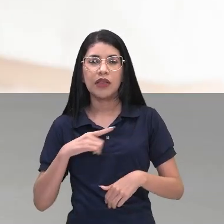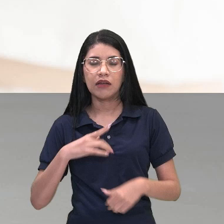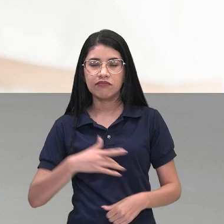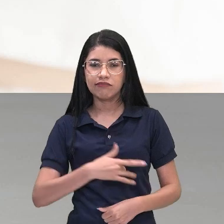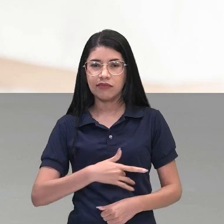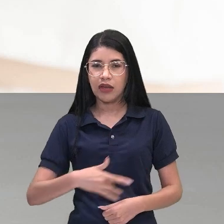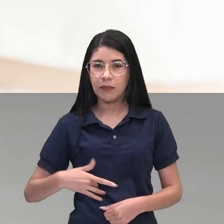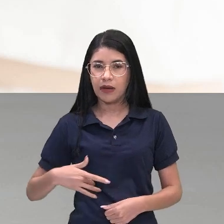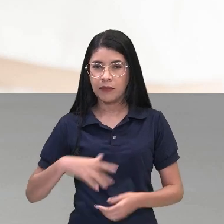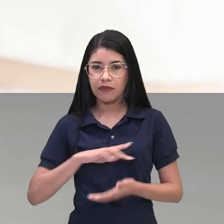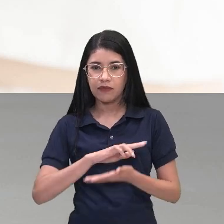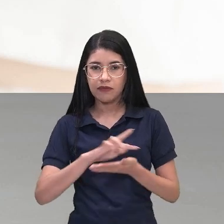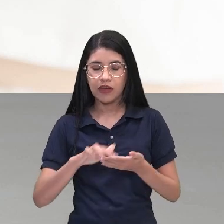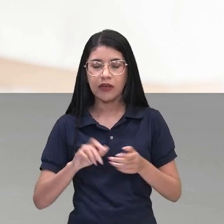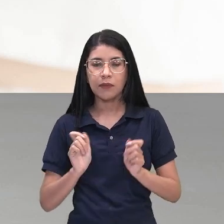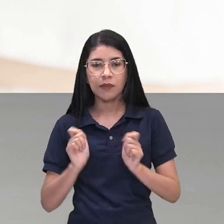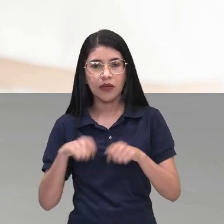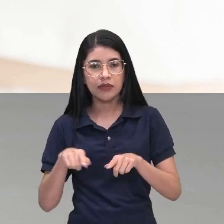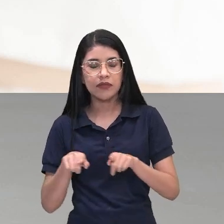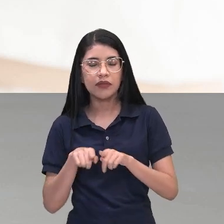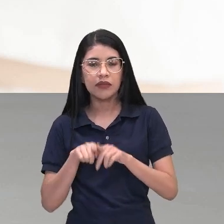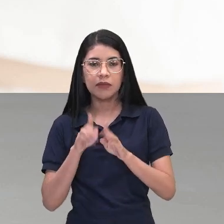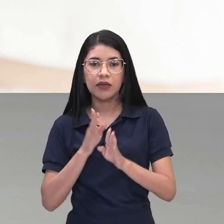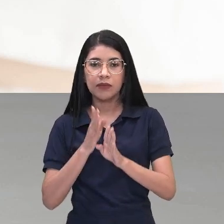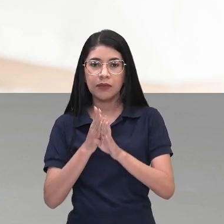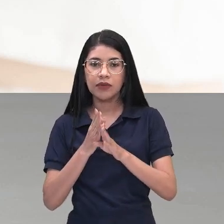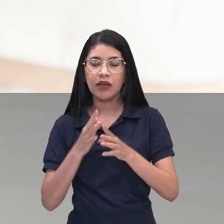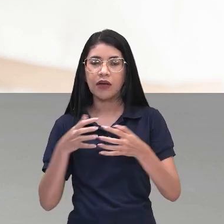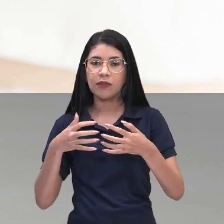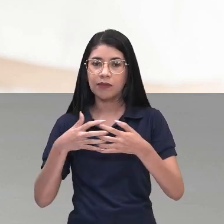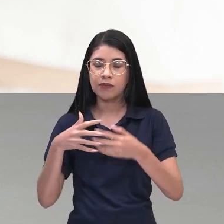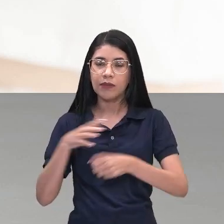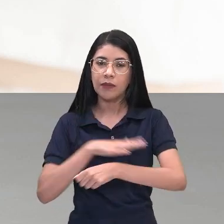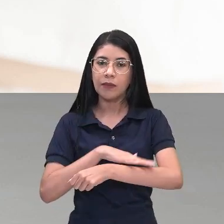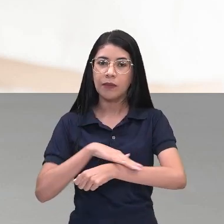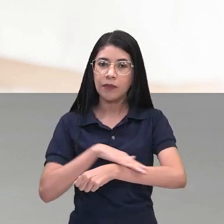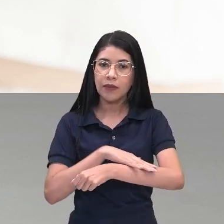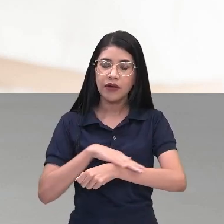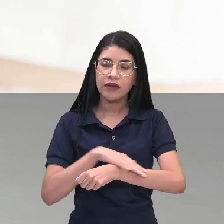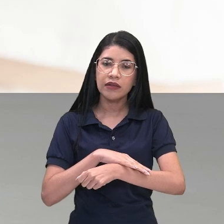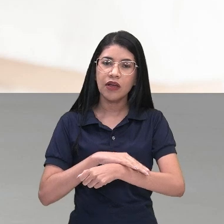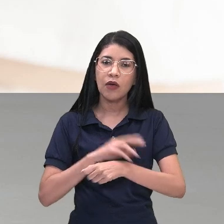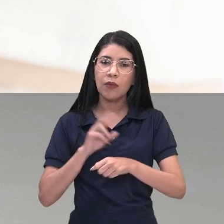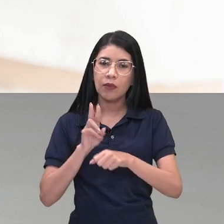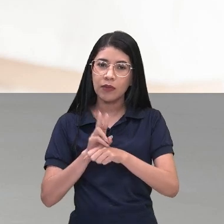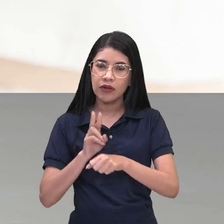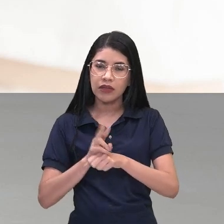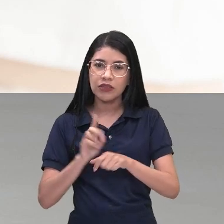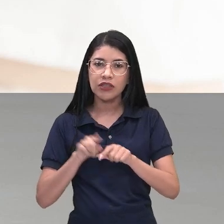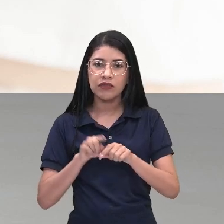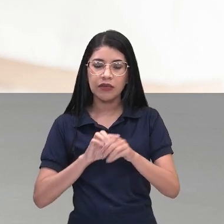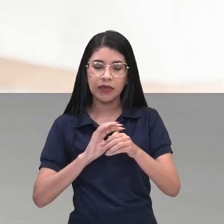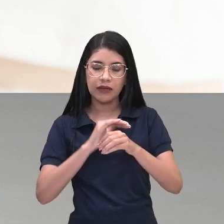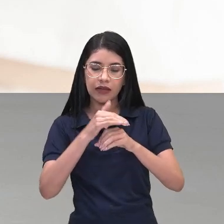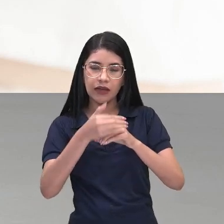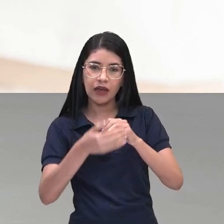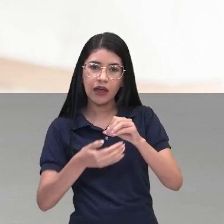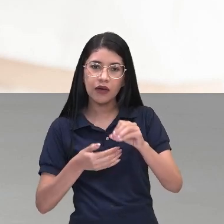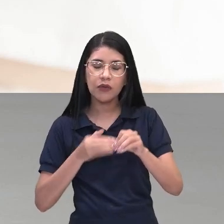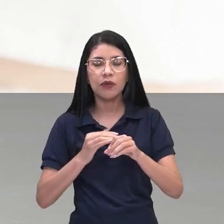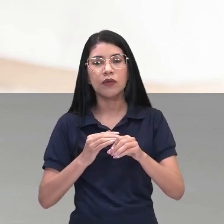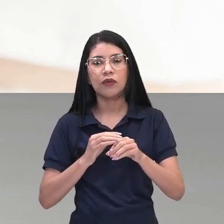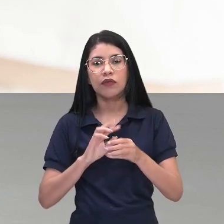órgãos, a gente também vai encontrar o tecido epitelial fazendo ali esse revestimento e dando também uma proteção, como a gente